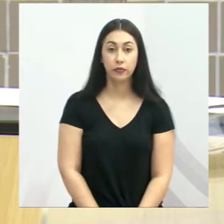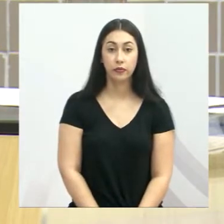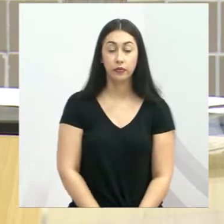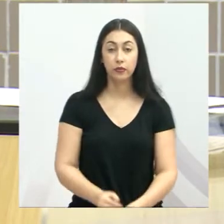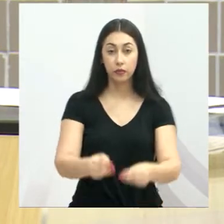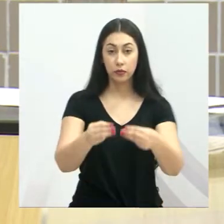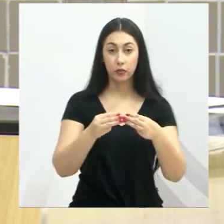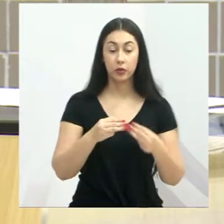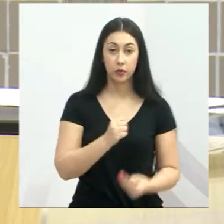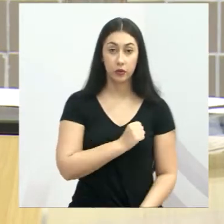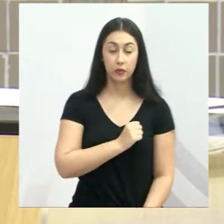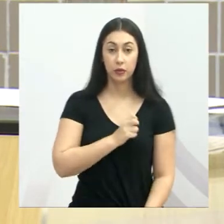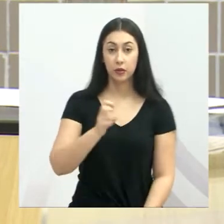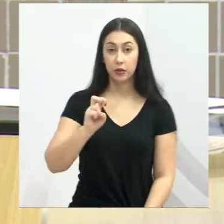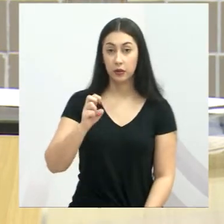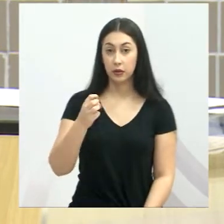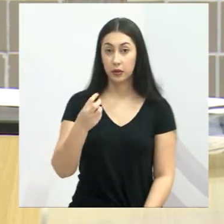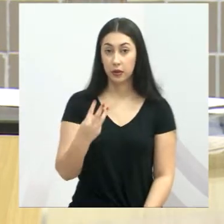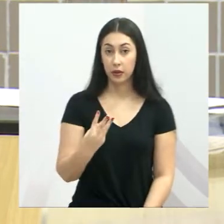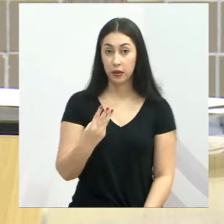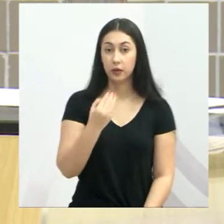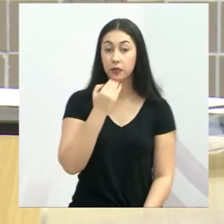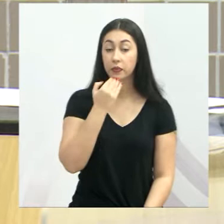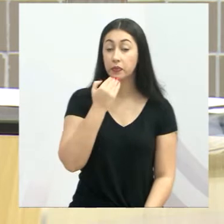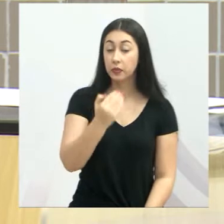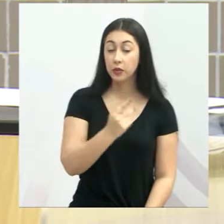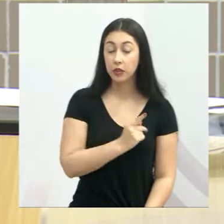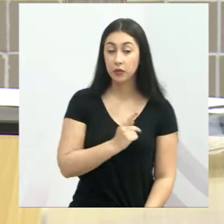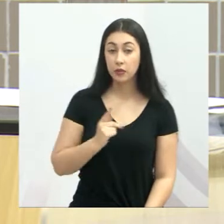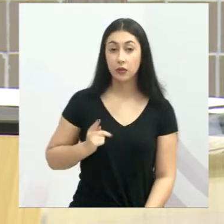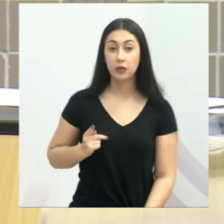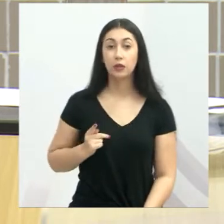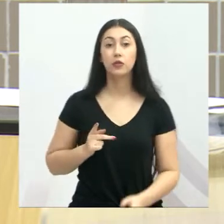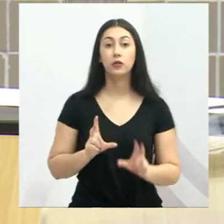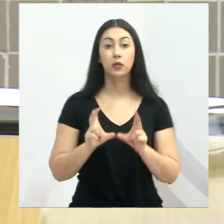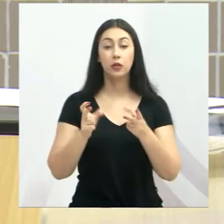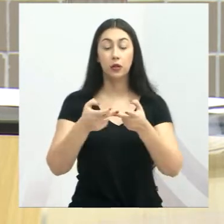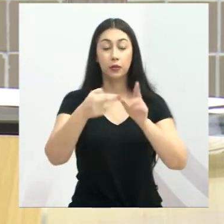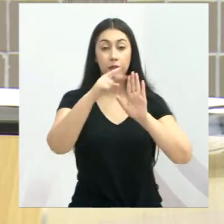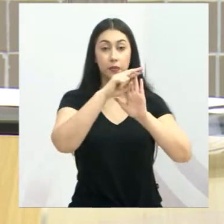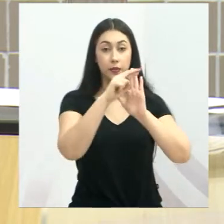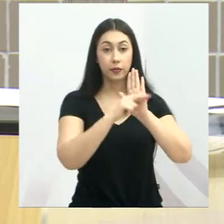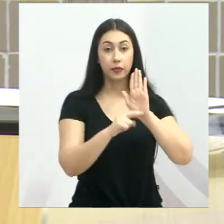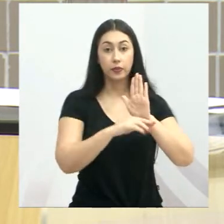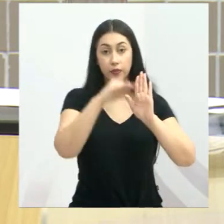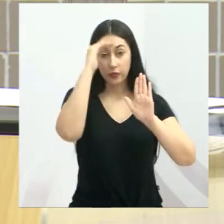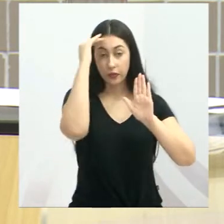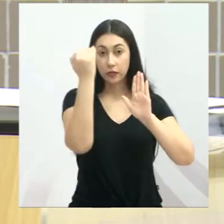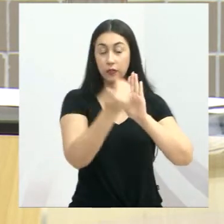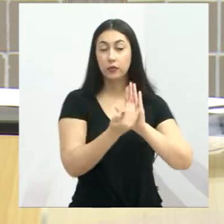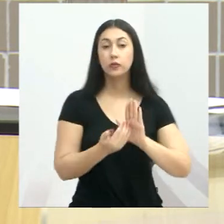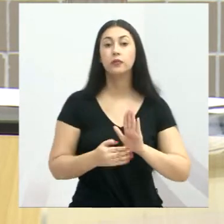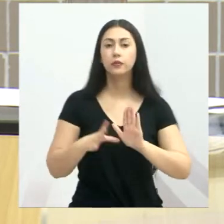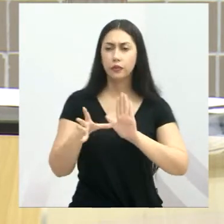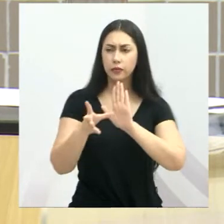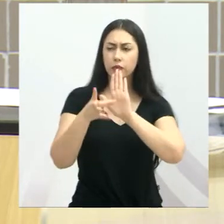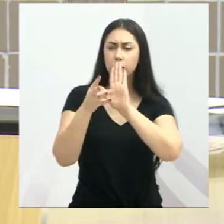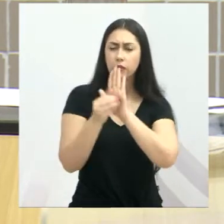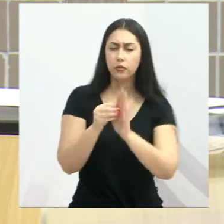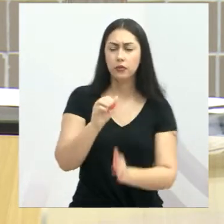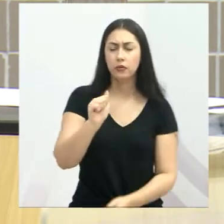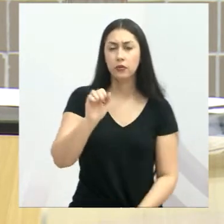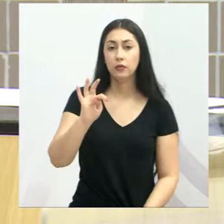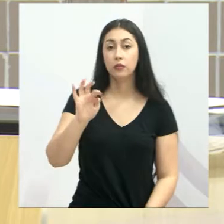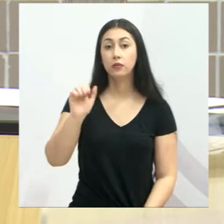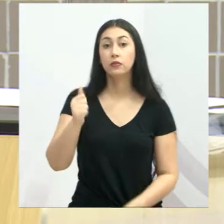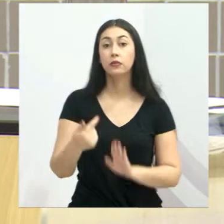Moção 53. Requeremos ao excelentíssimo senhor presidente dessa Casa, cumpridas as formalidades regimentais, seja constatado na ata dos trabalhos dessa sessão,